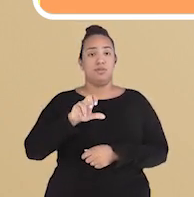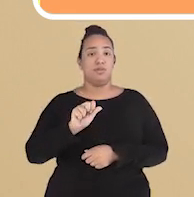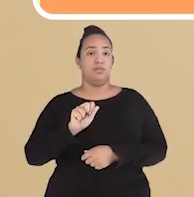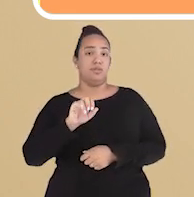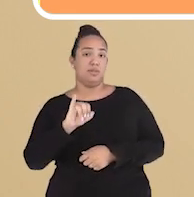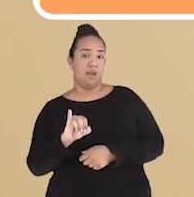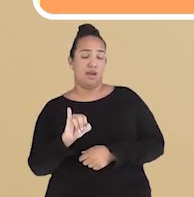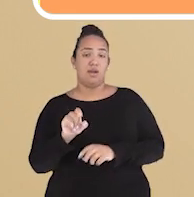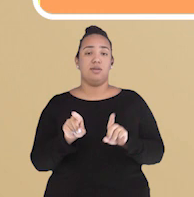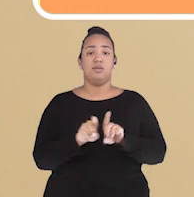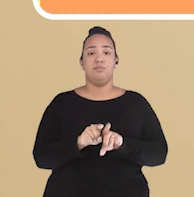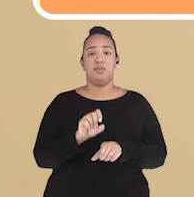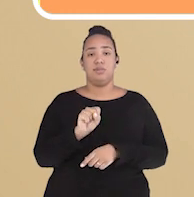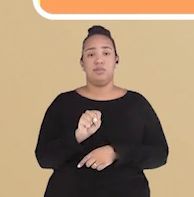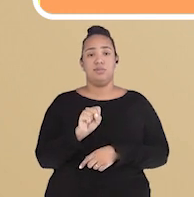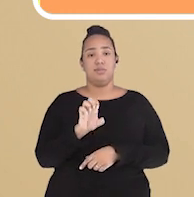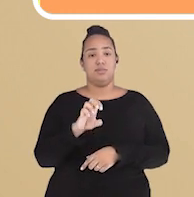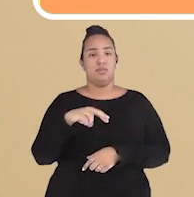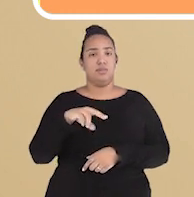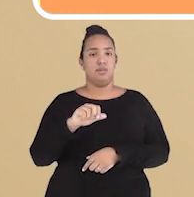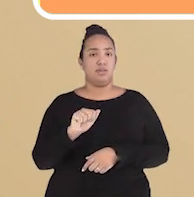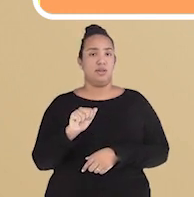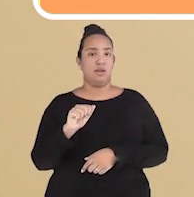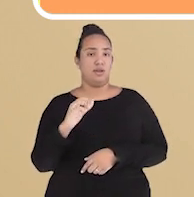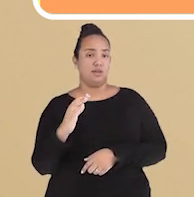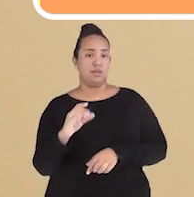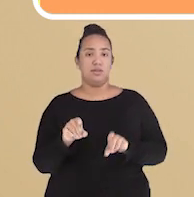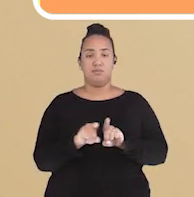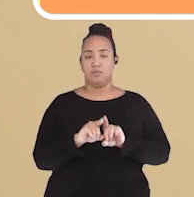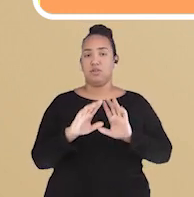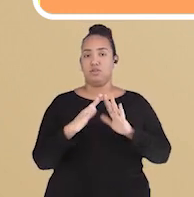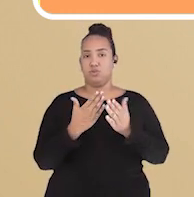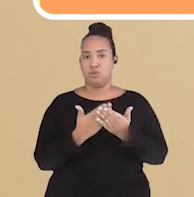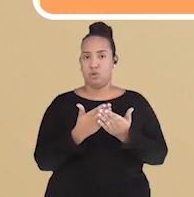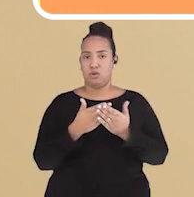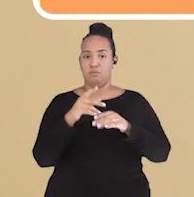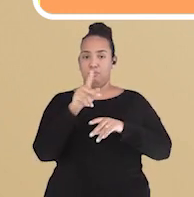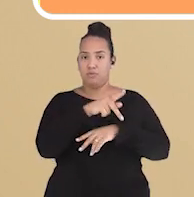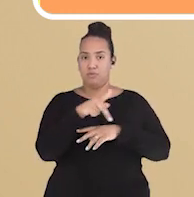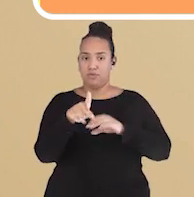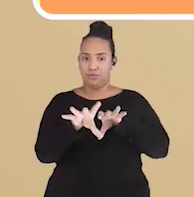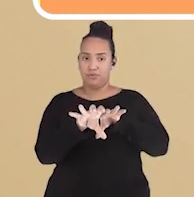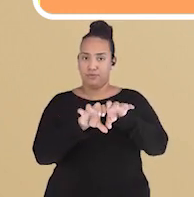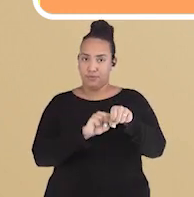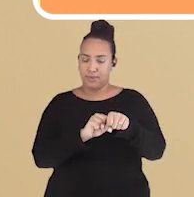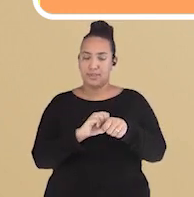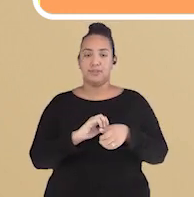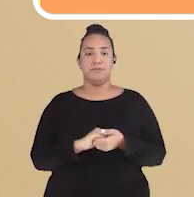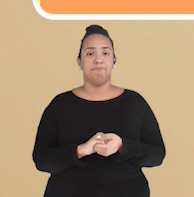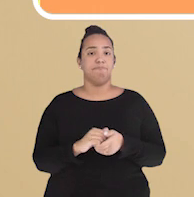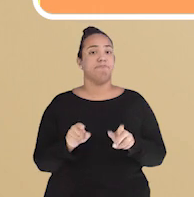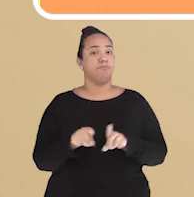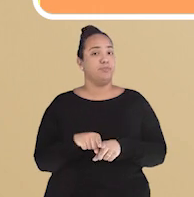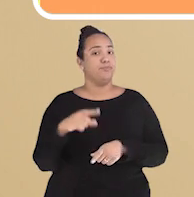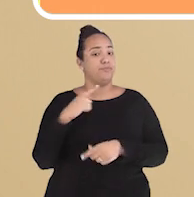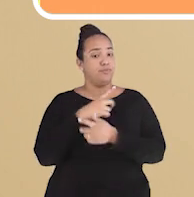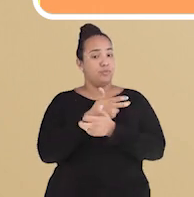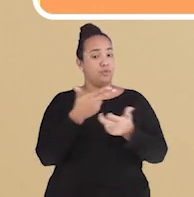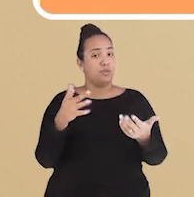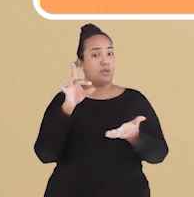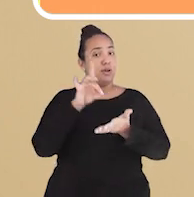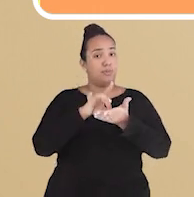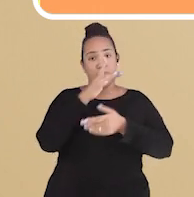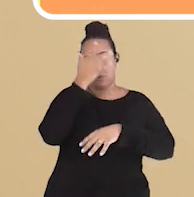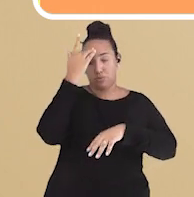operários, SENACs e Escola para a formação de professores. Concedia benefícios reais aos trabalhadores, com o objetivo